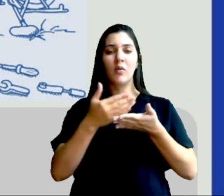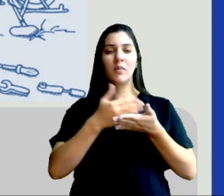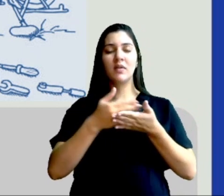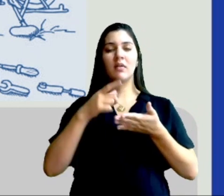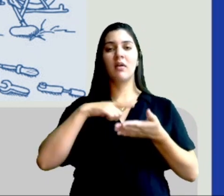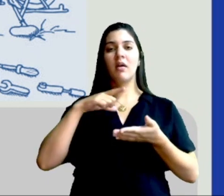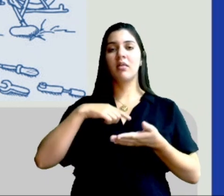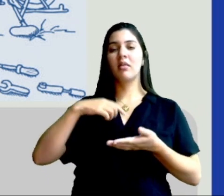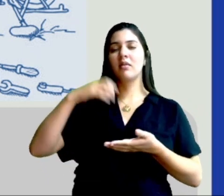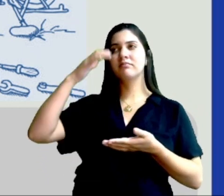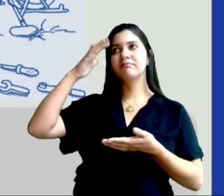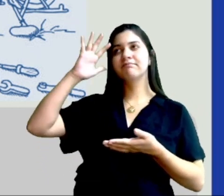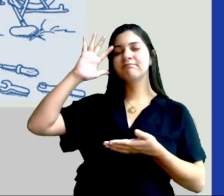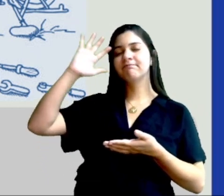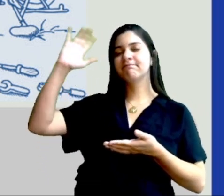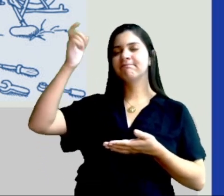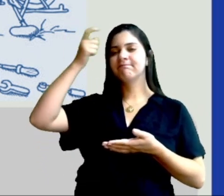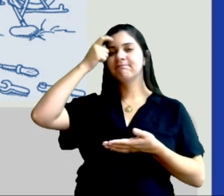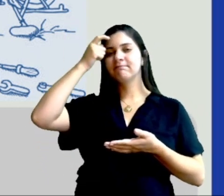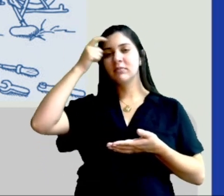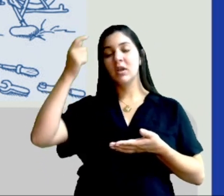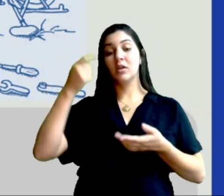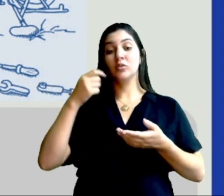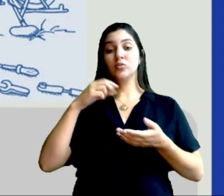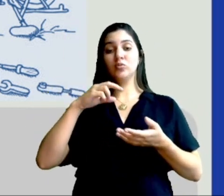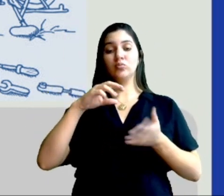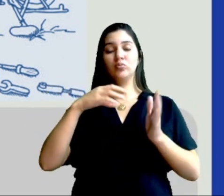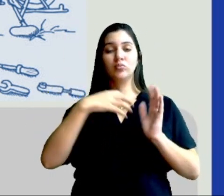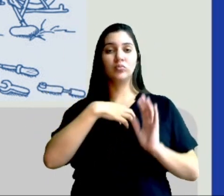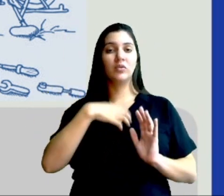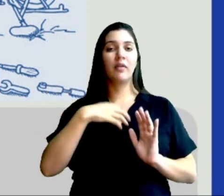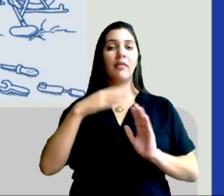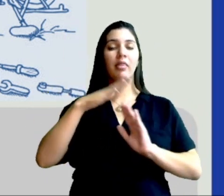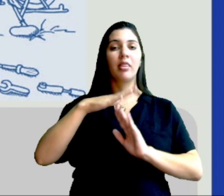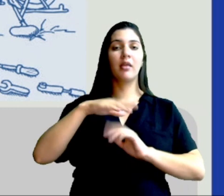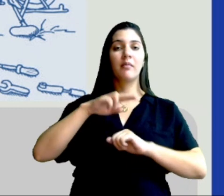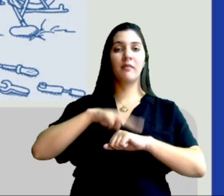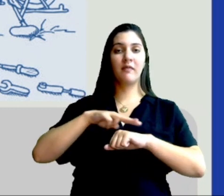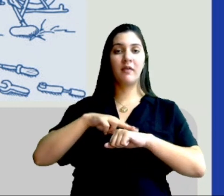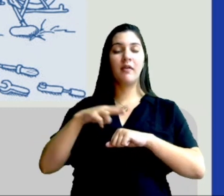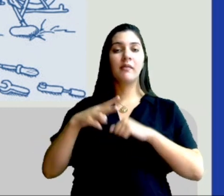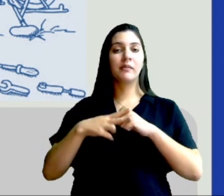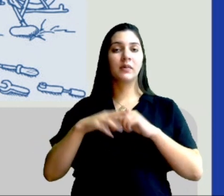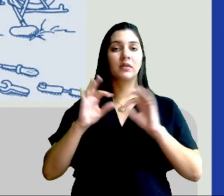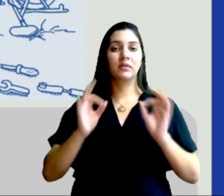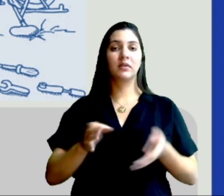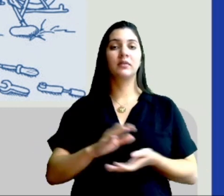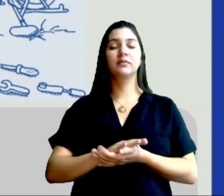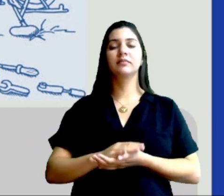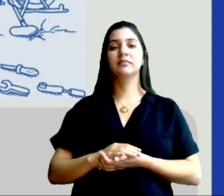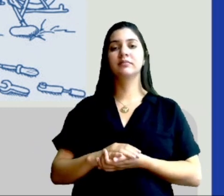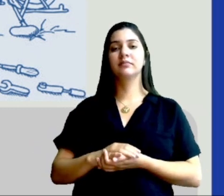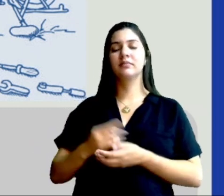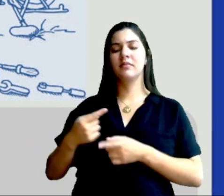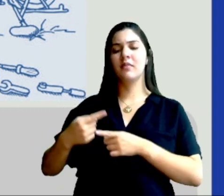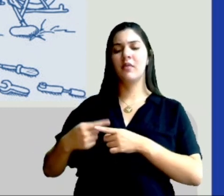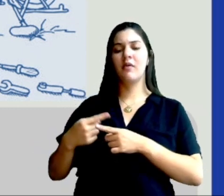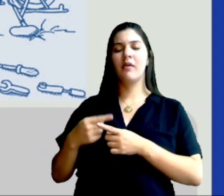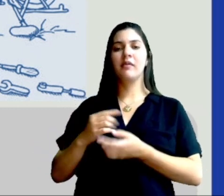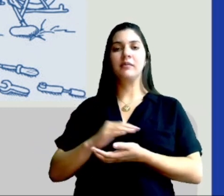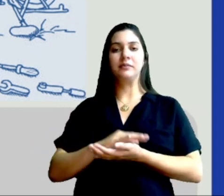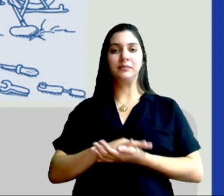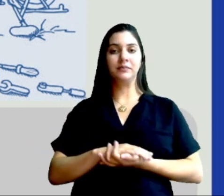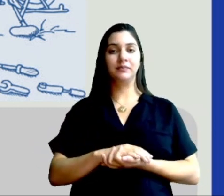a ter noção do sentido desse tempo verbal, tá certo? ¿Por qué está desmontado su